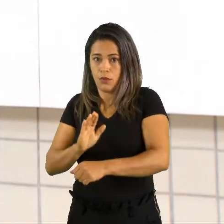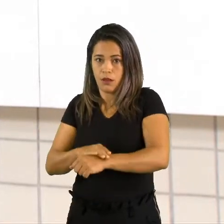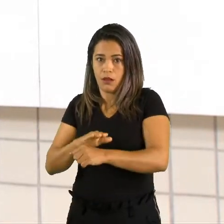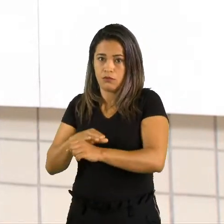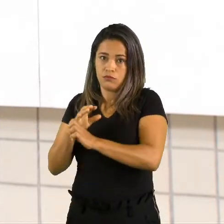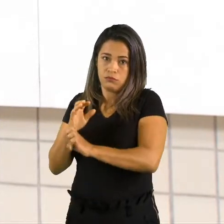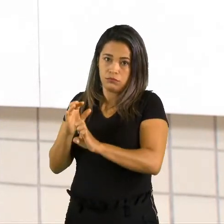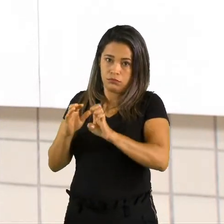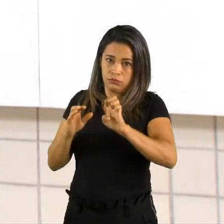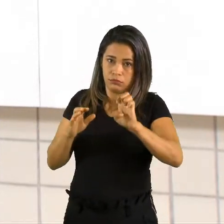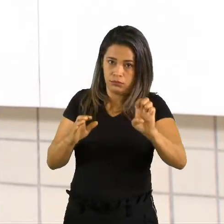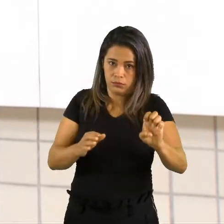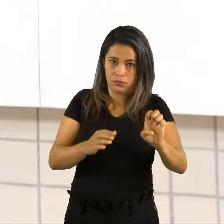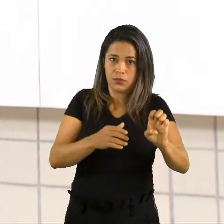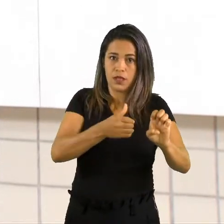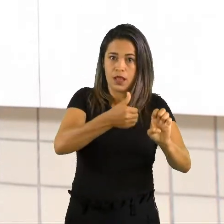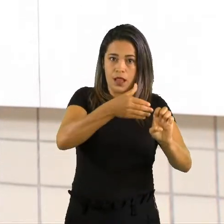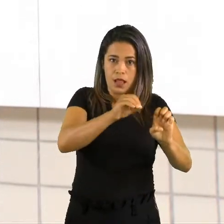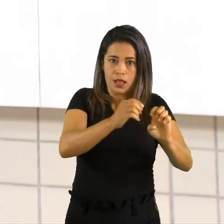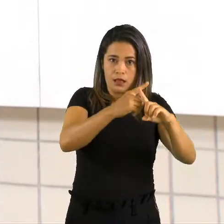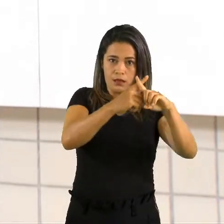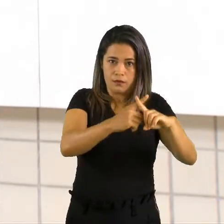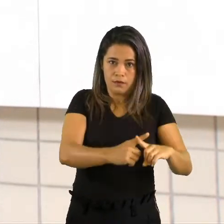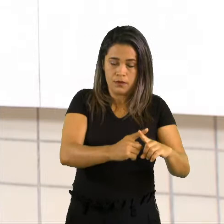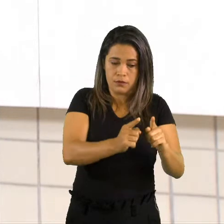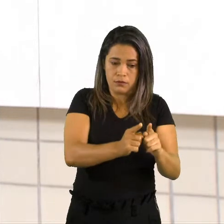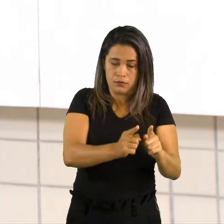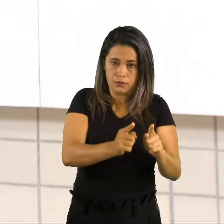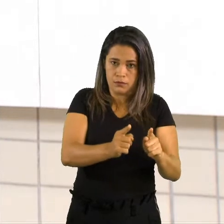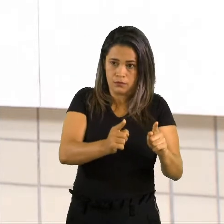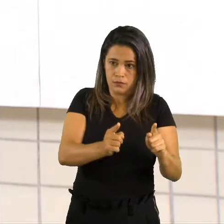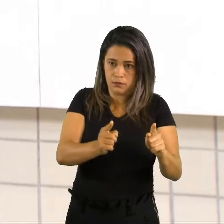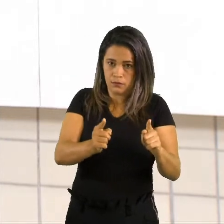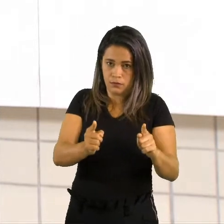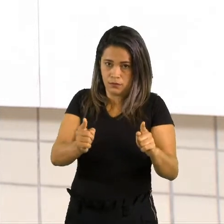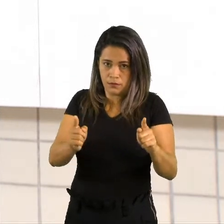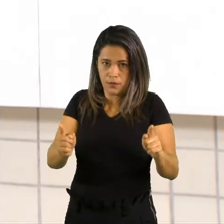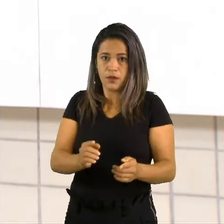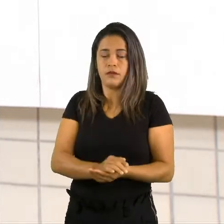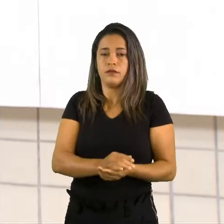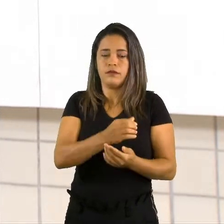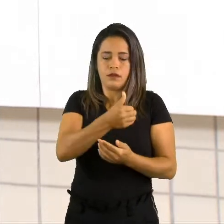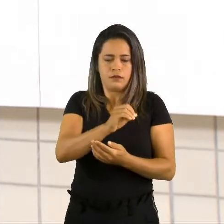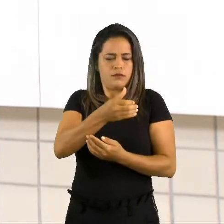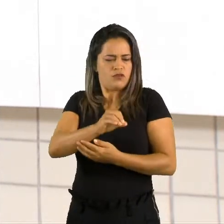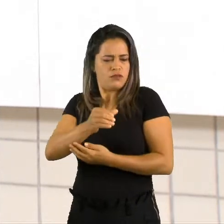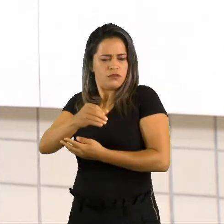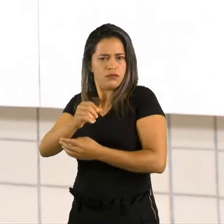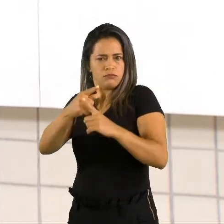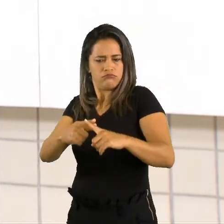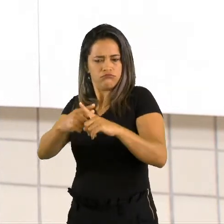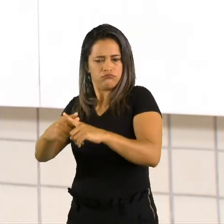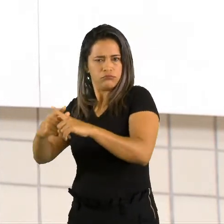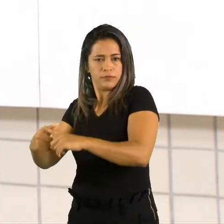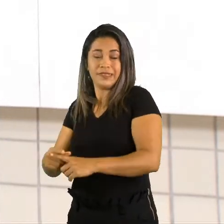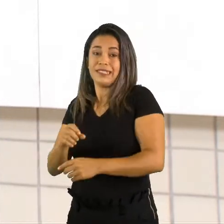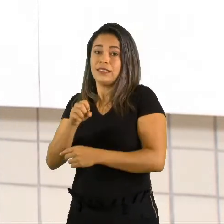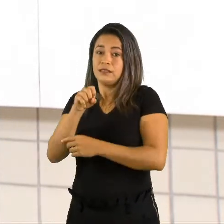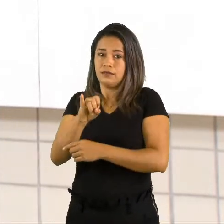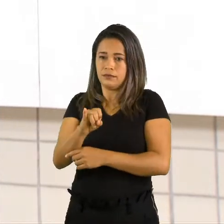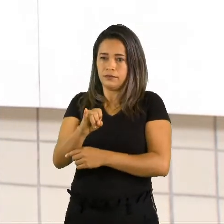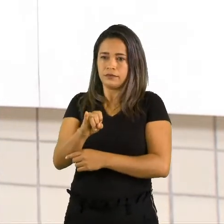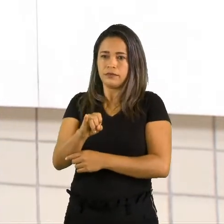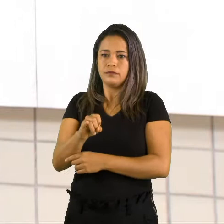eu venho 10 vezes maior, 10 vezes maior, 10 vezes, 10 vezes, 10 vezes. Se é o contrário, 10